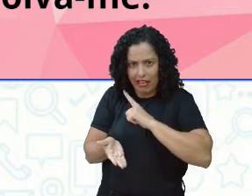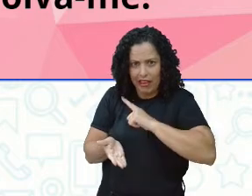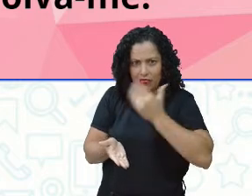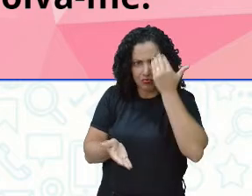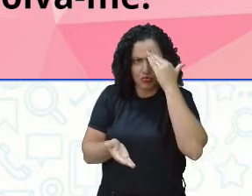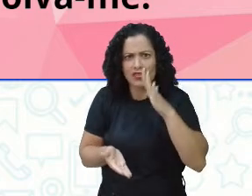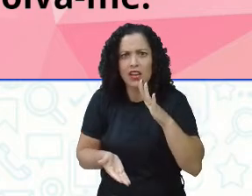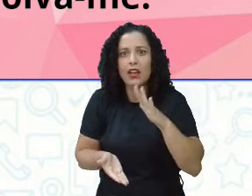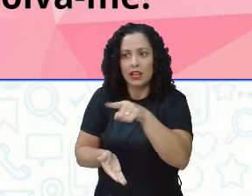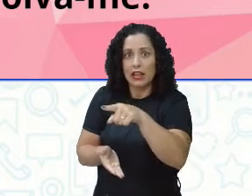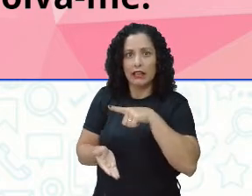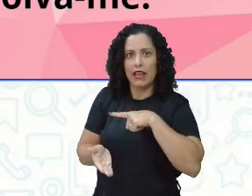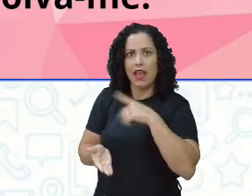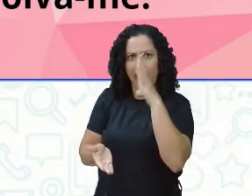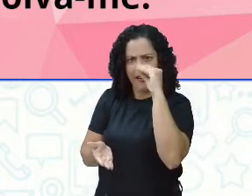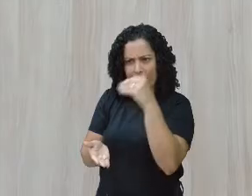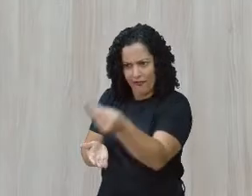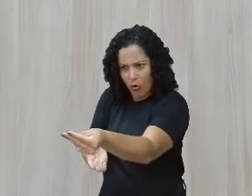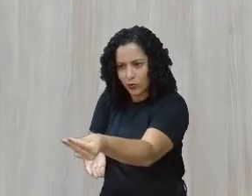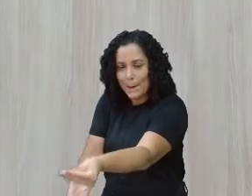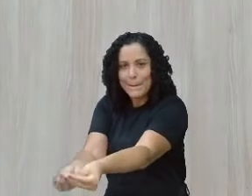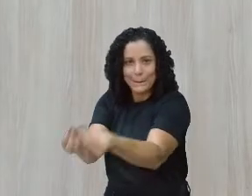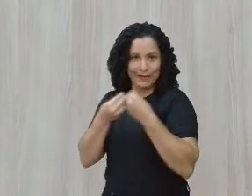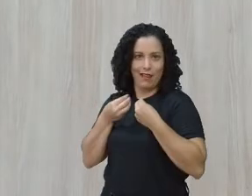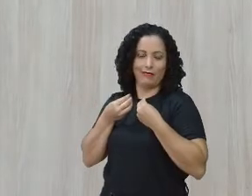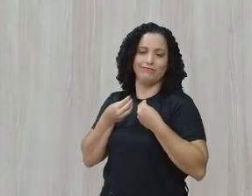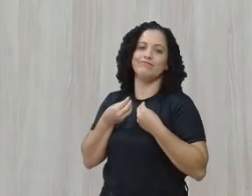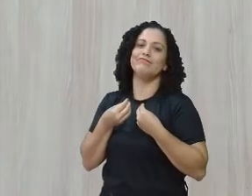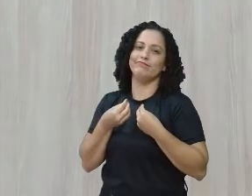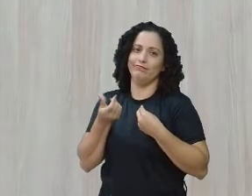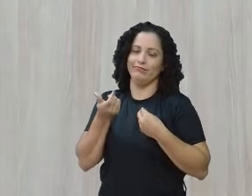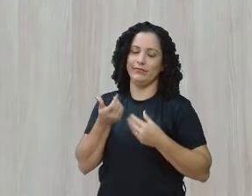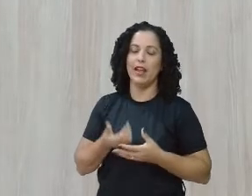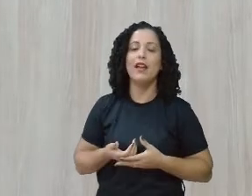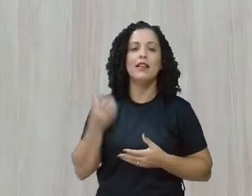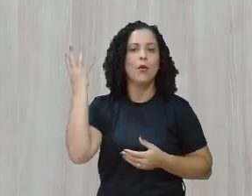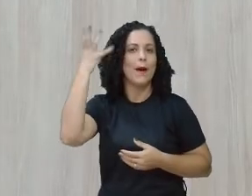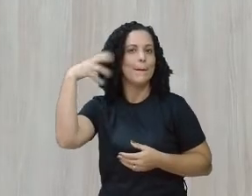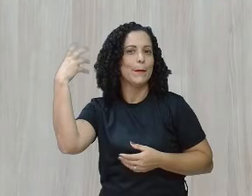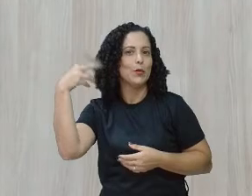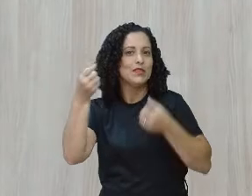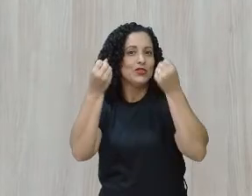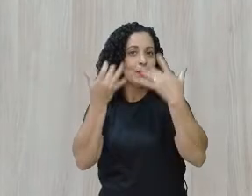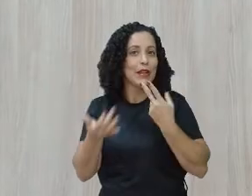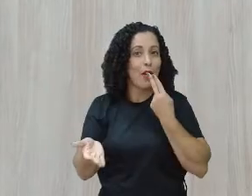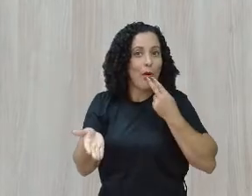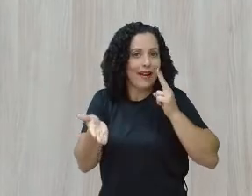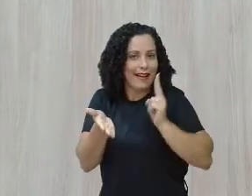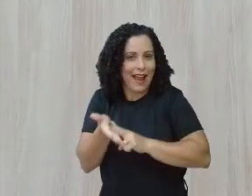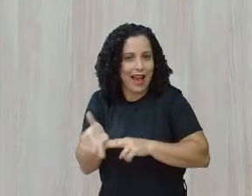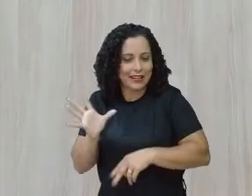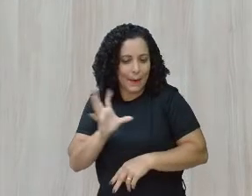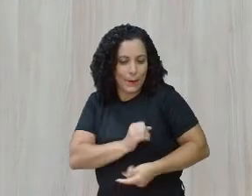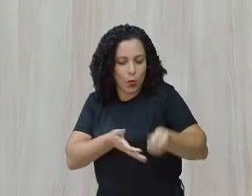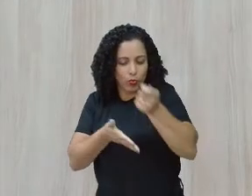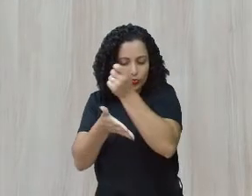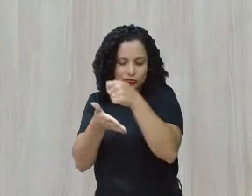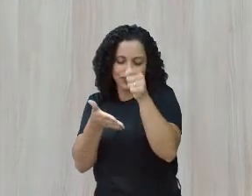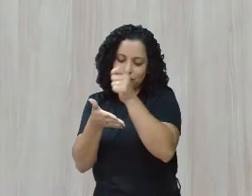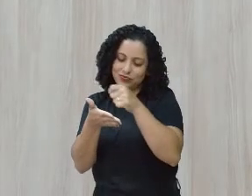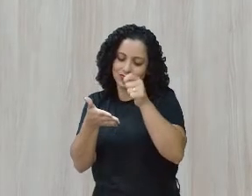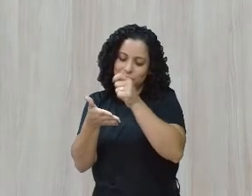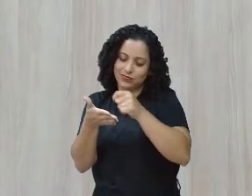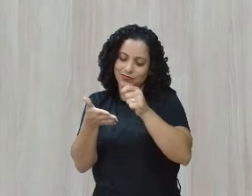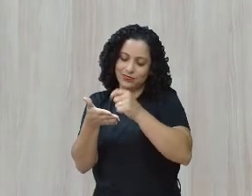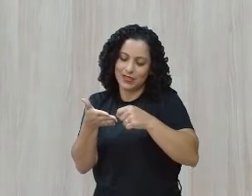tiver, devolva-me. Então, aqui é uma música que está falando sobre uma carta de amor que muito provavelmente